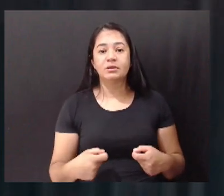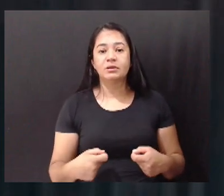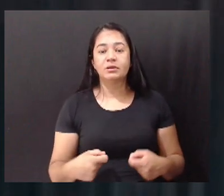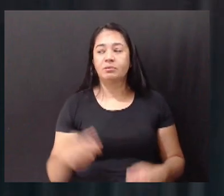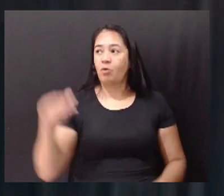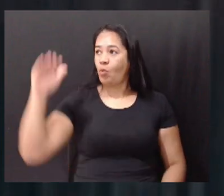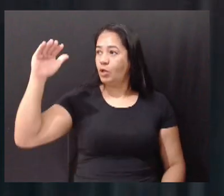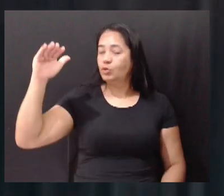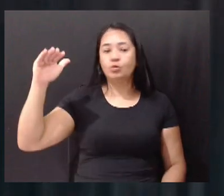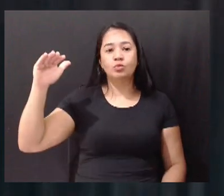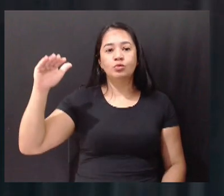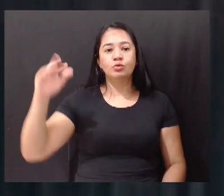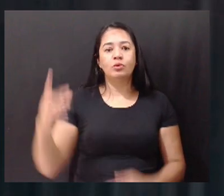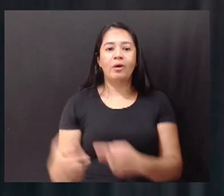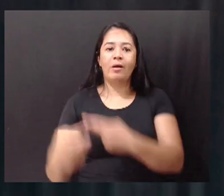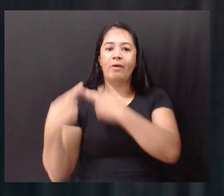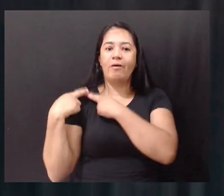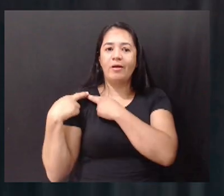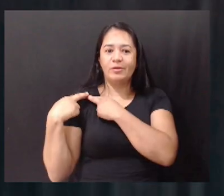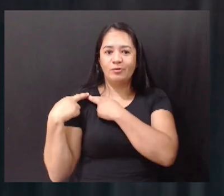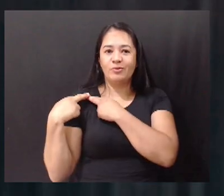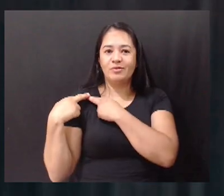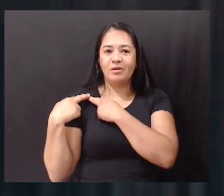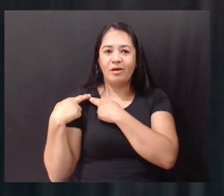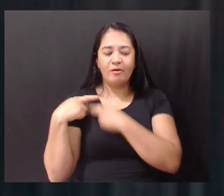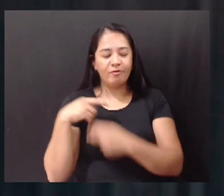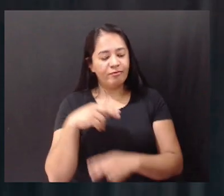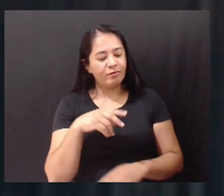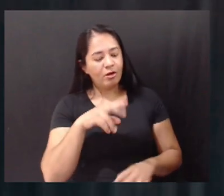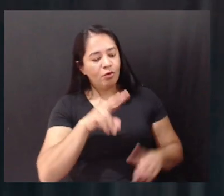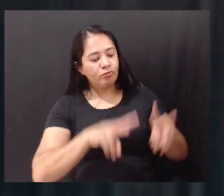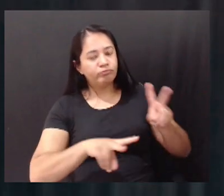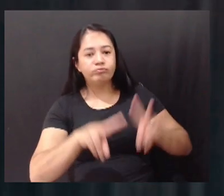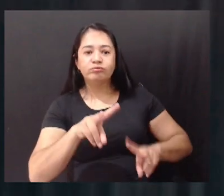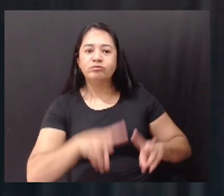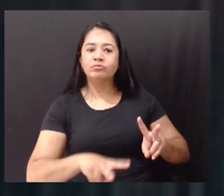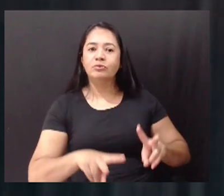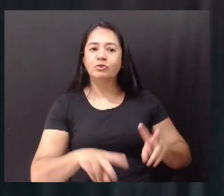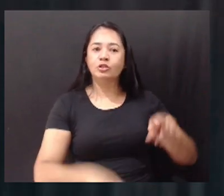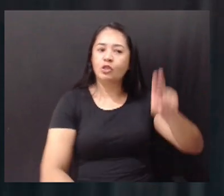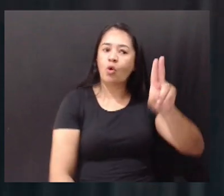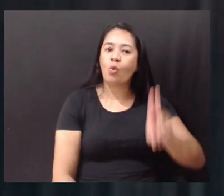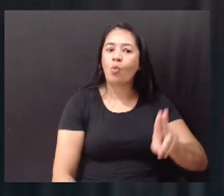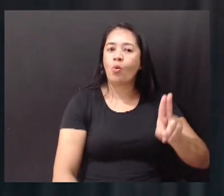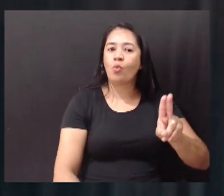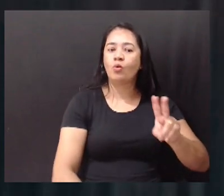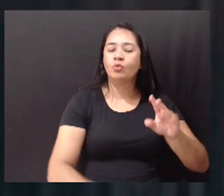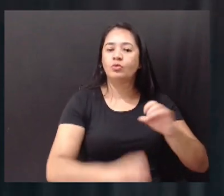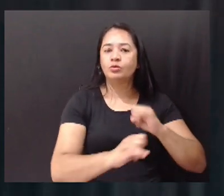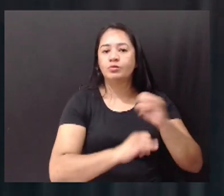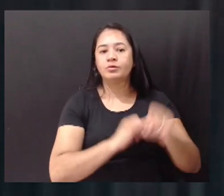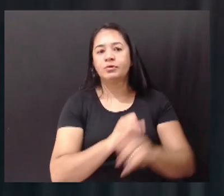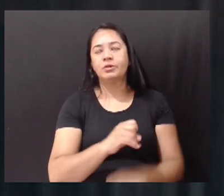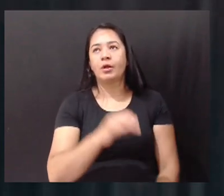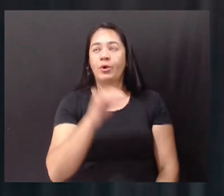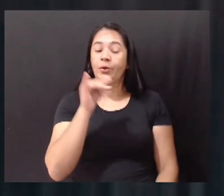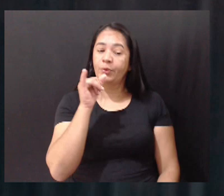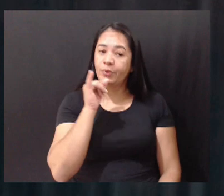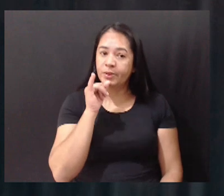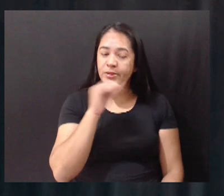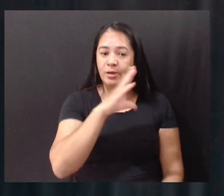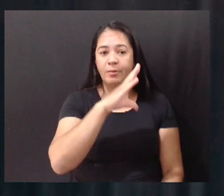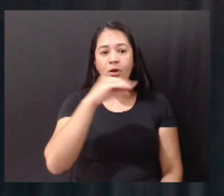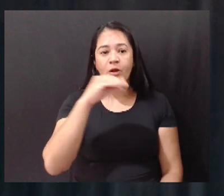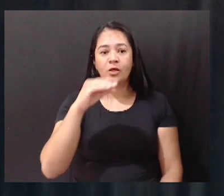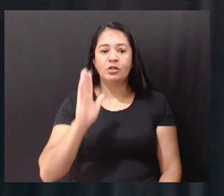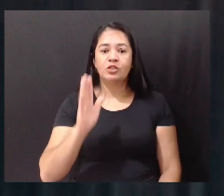responsável supervisionando esse uso, né? Então, por mais que, por exemplo, o adolescente ele já tenha a sensação